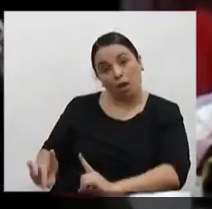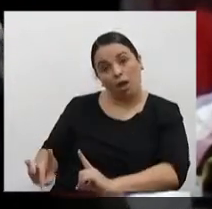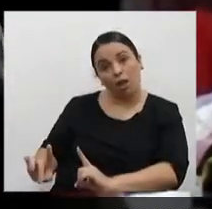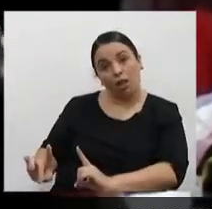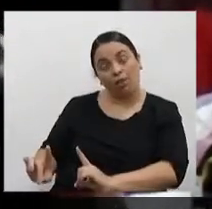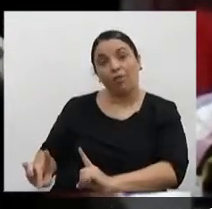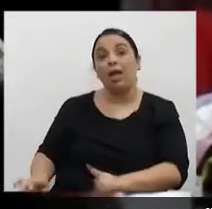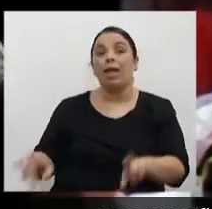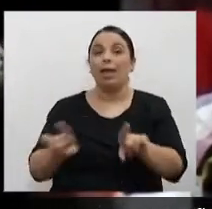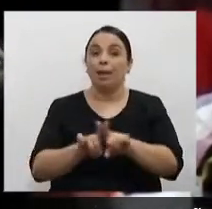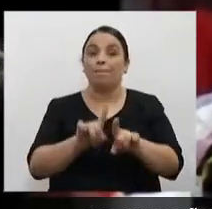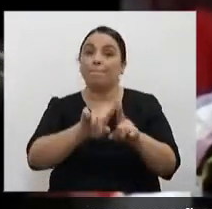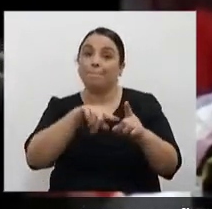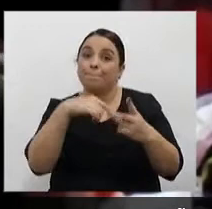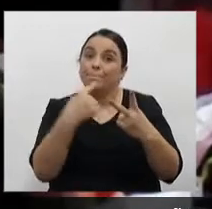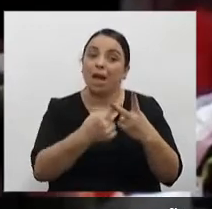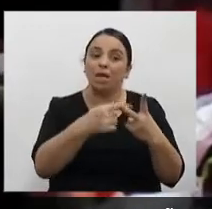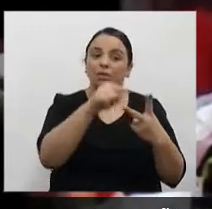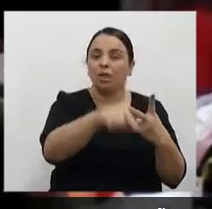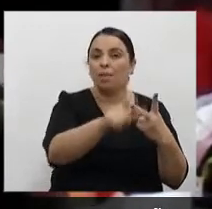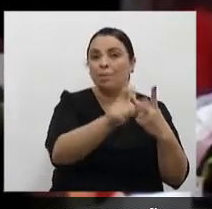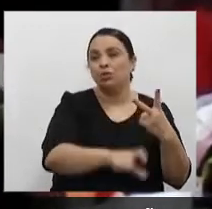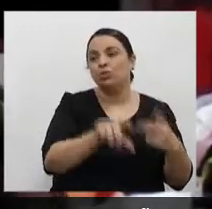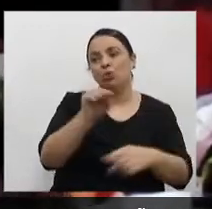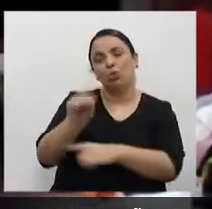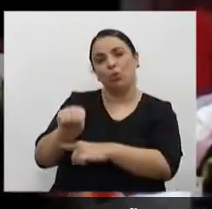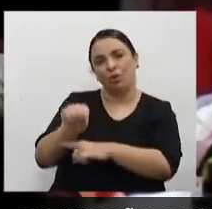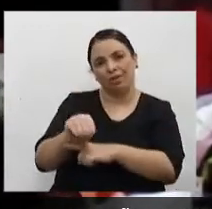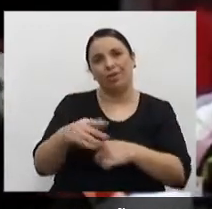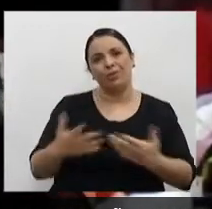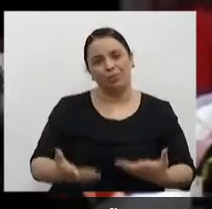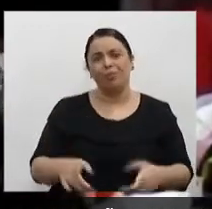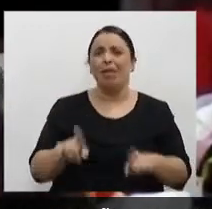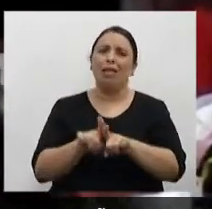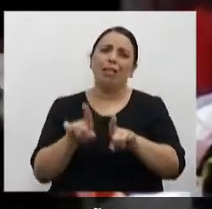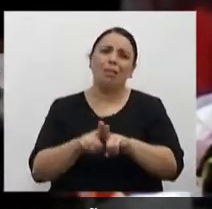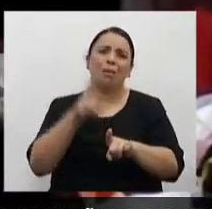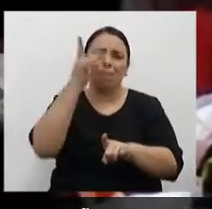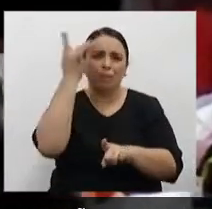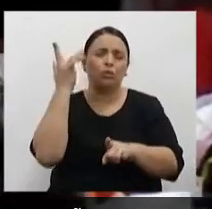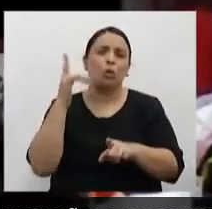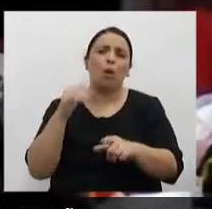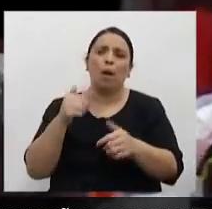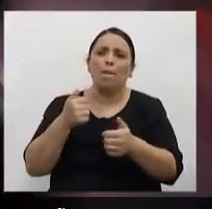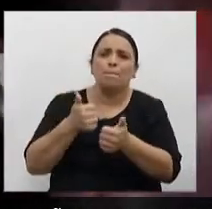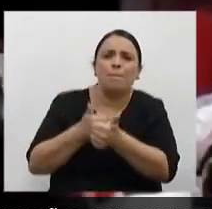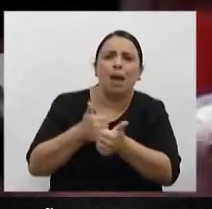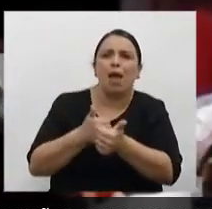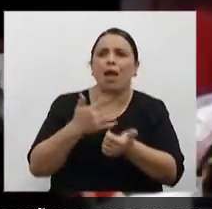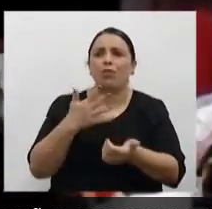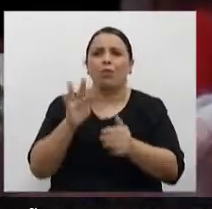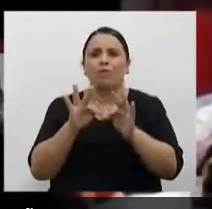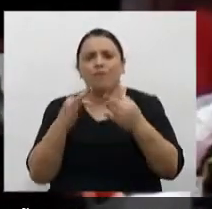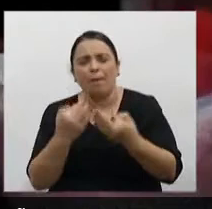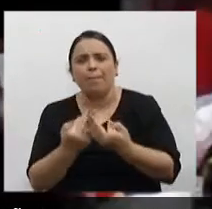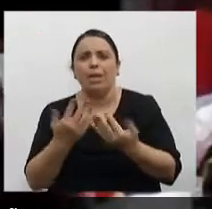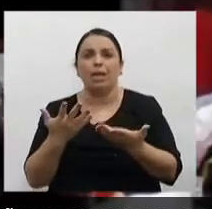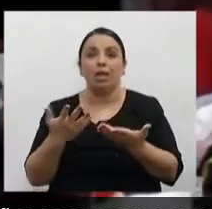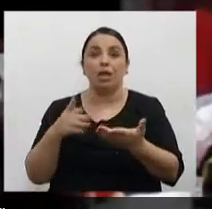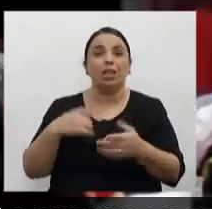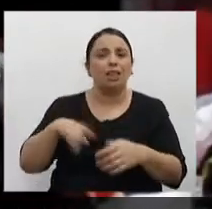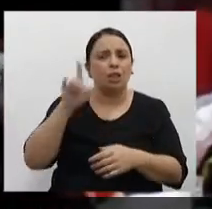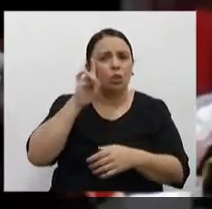né? E aquelas pessoas também mais próximos, aqueles familiares mais próximos, que estão ali todos os dias